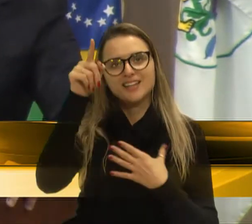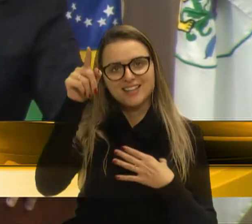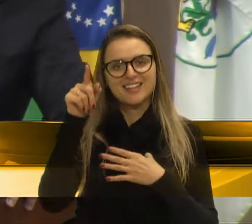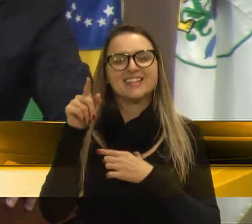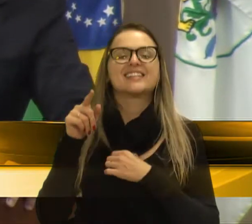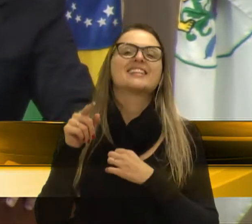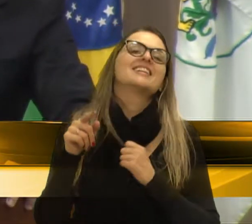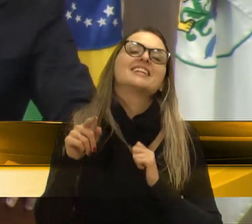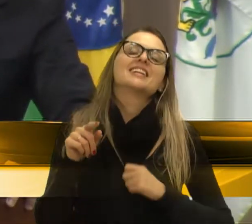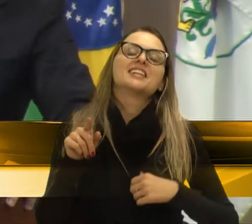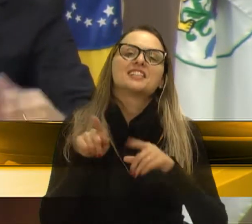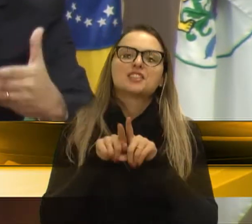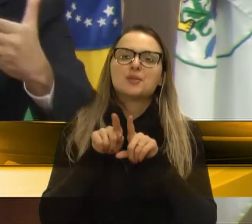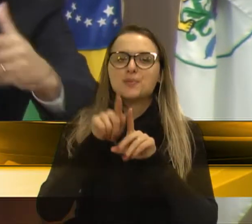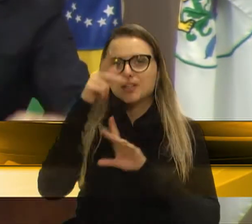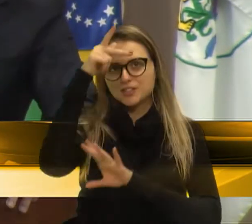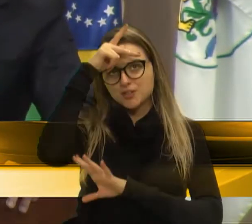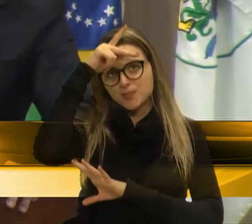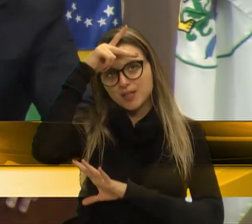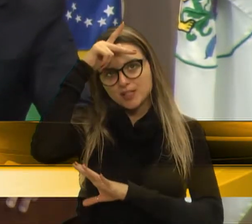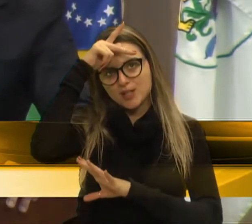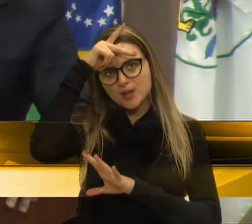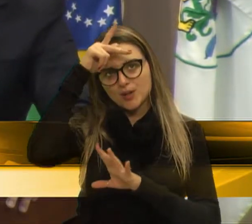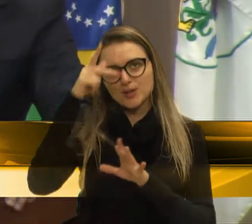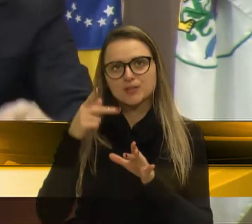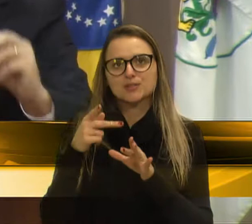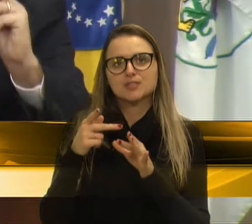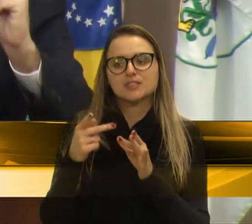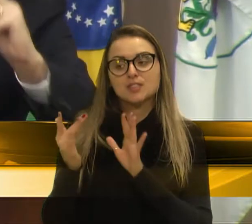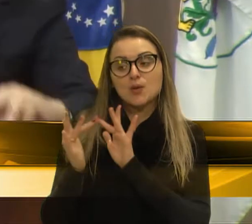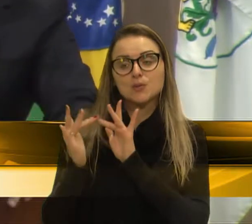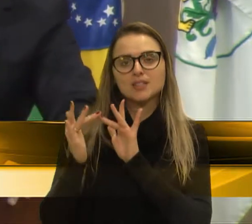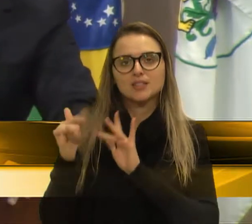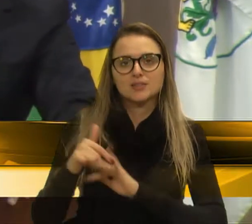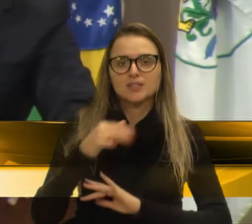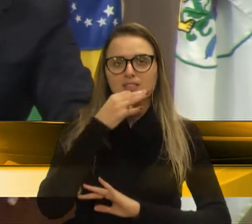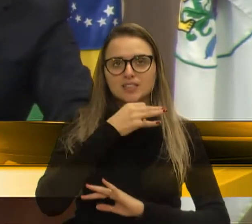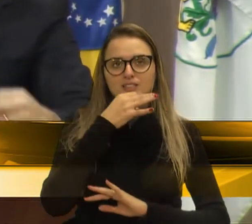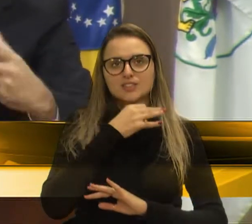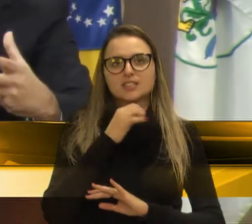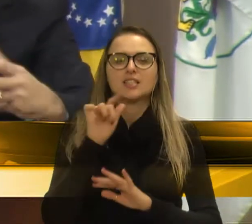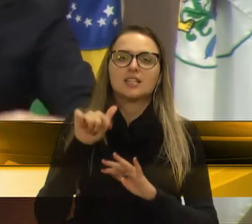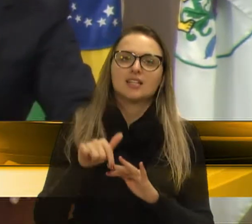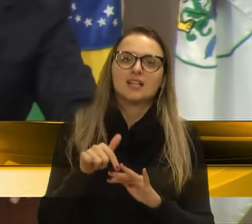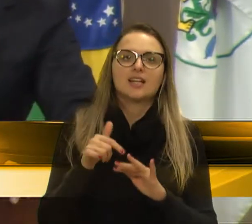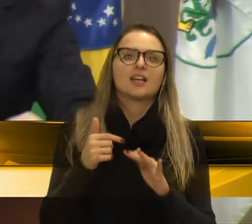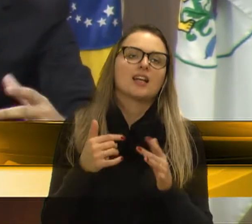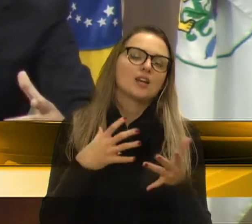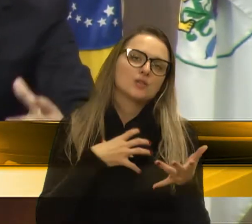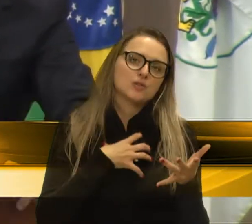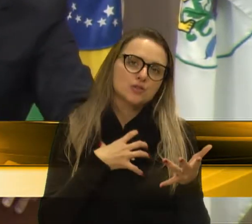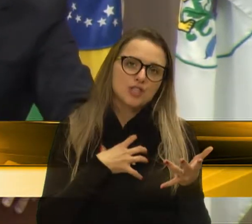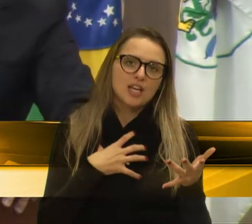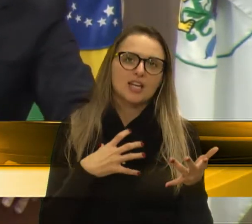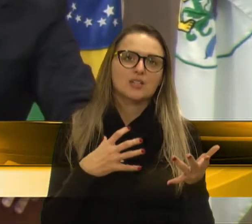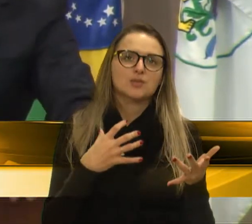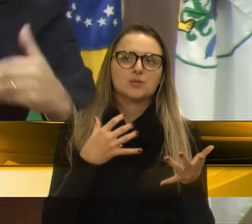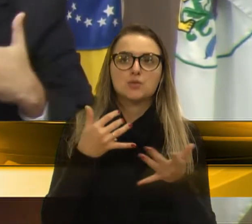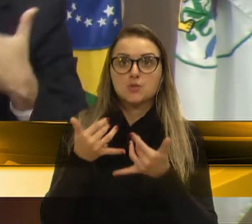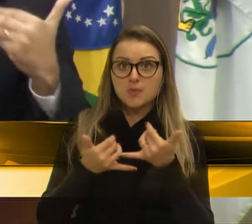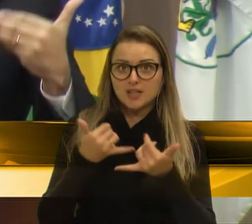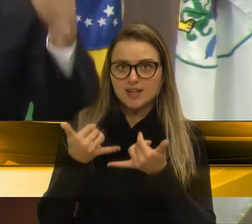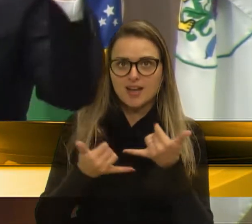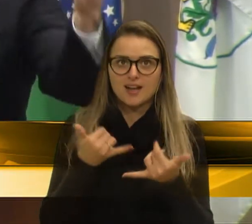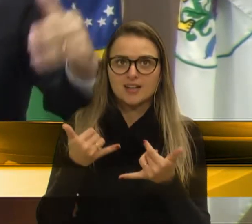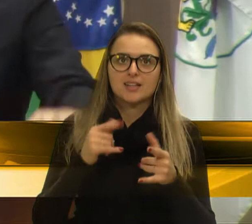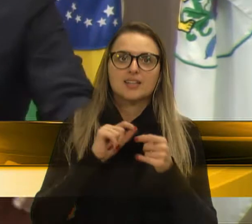também, construída a amizade aqui em Caxias, e essa é a escolta leve, descontraída, que